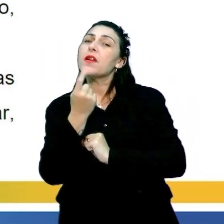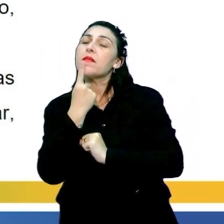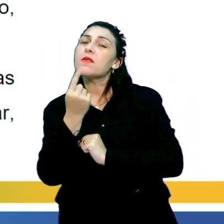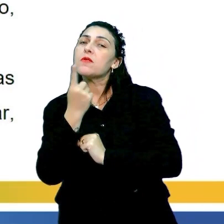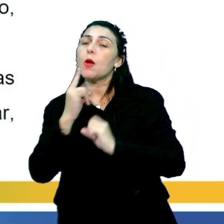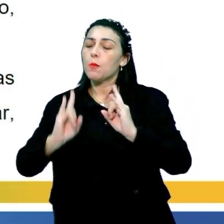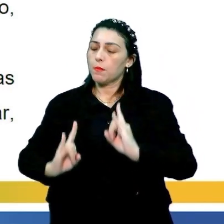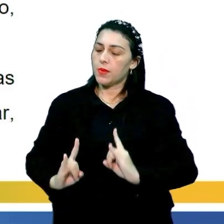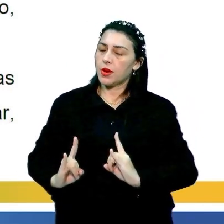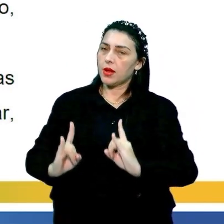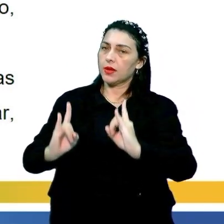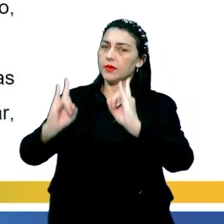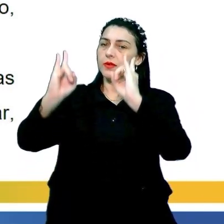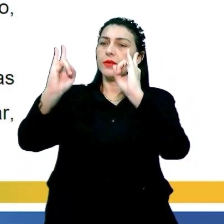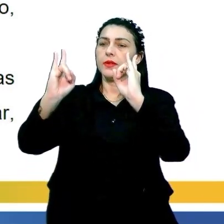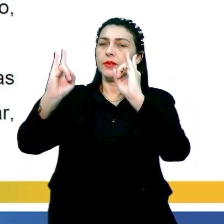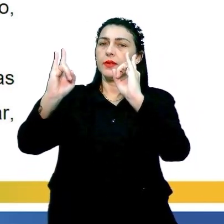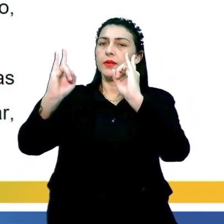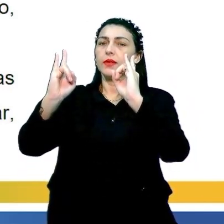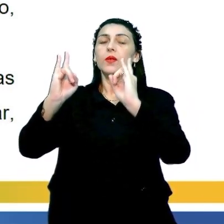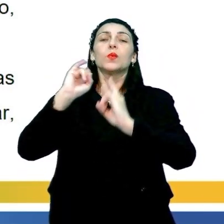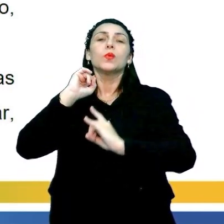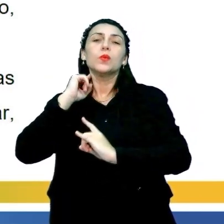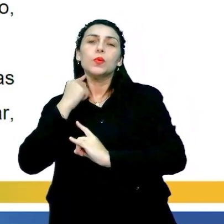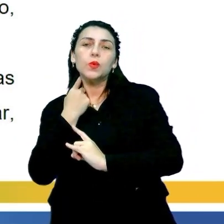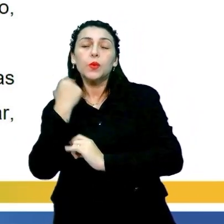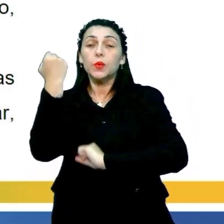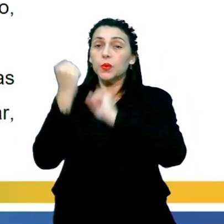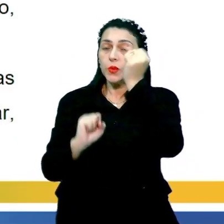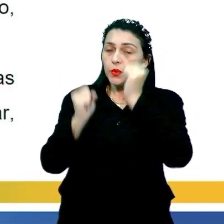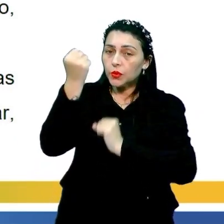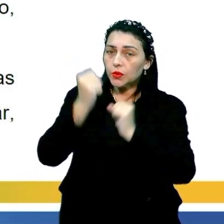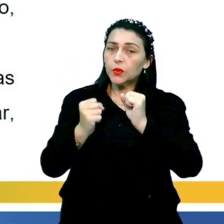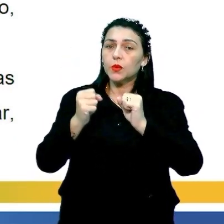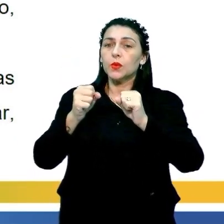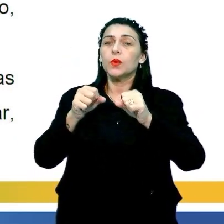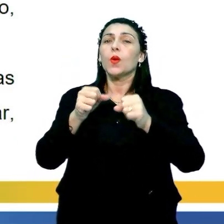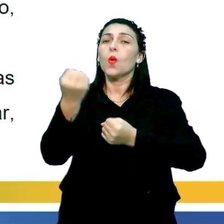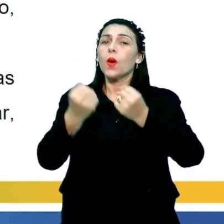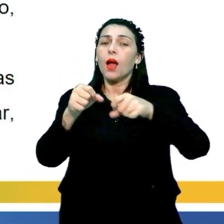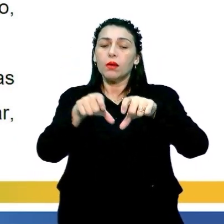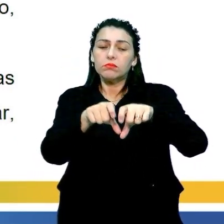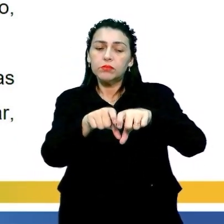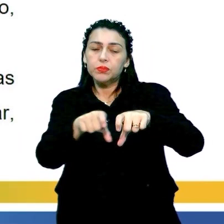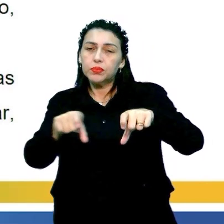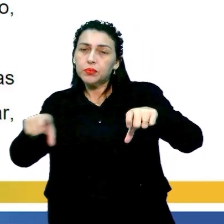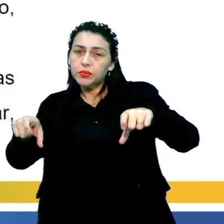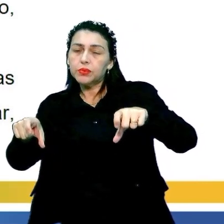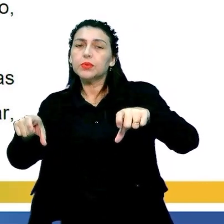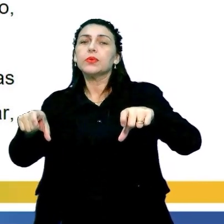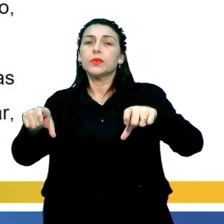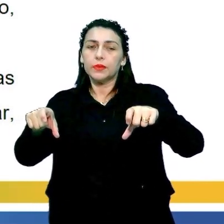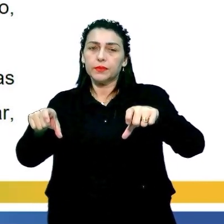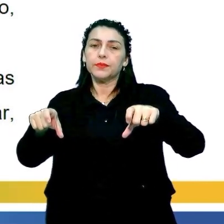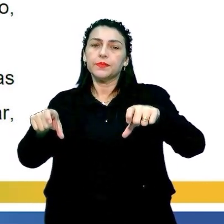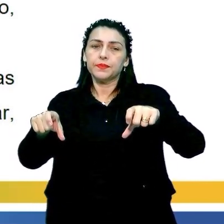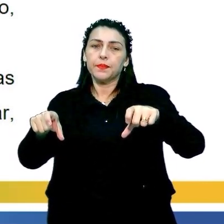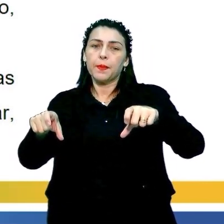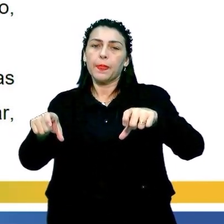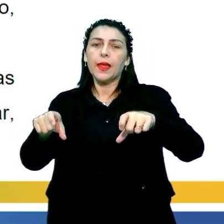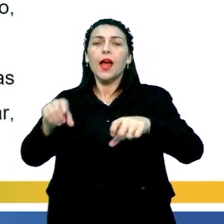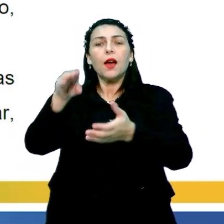temos prédios e tudo mais. Poluentes industriais, escapamentos dos automóveis em especial,